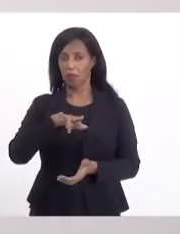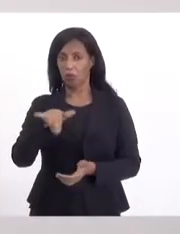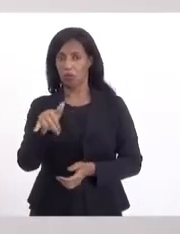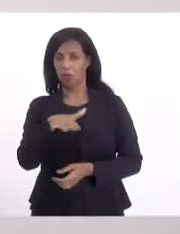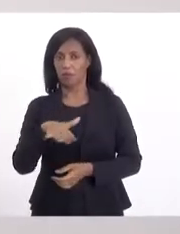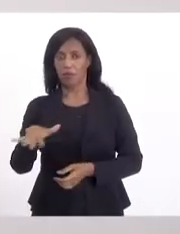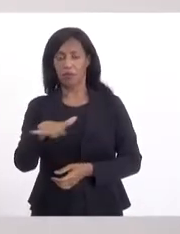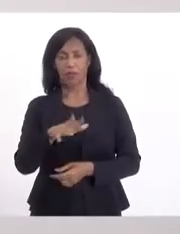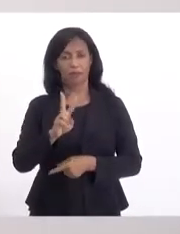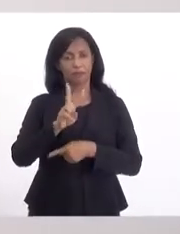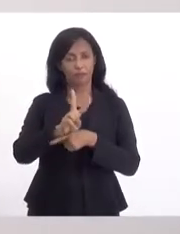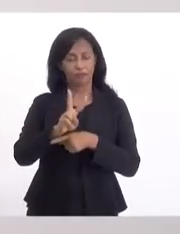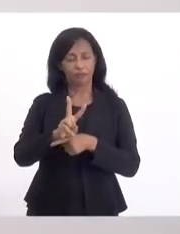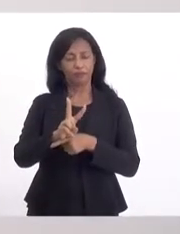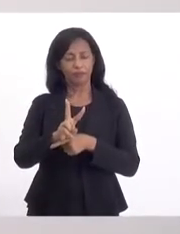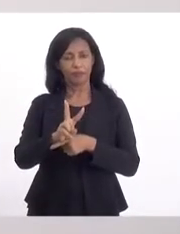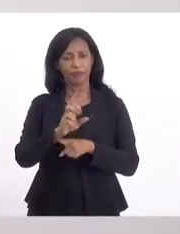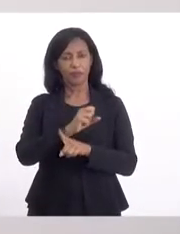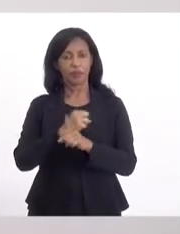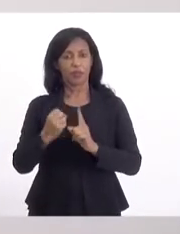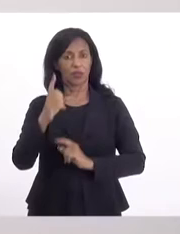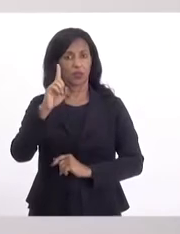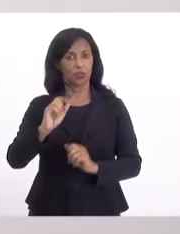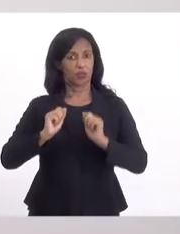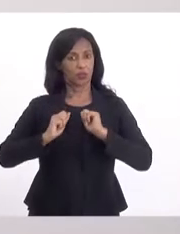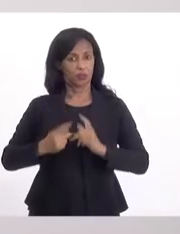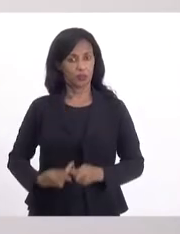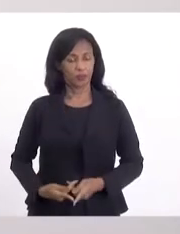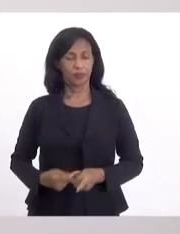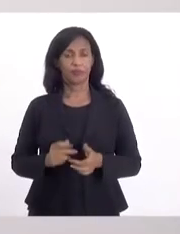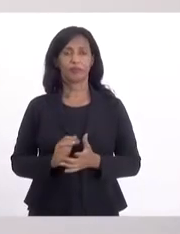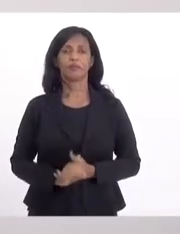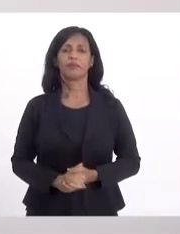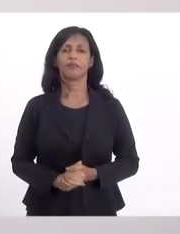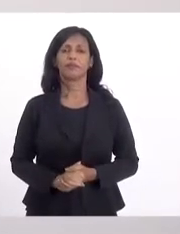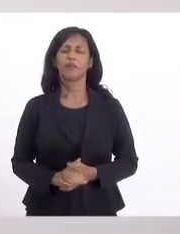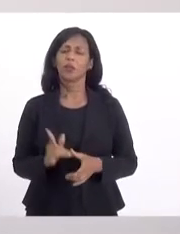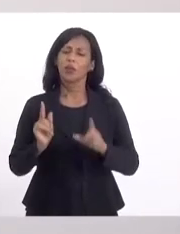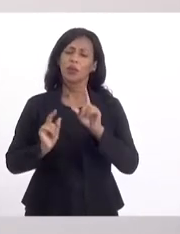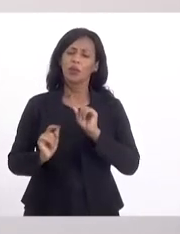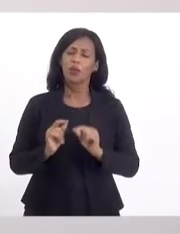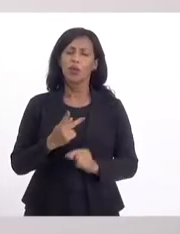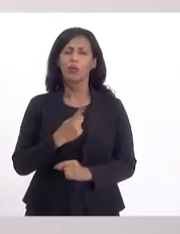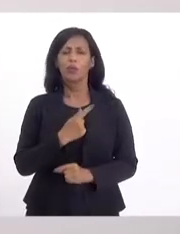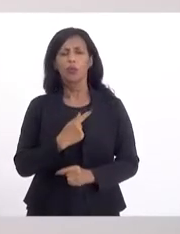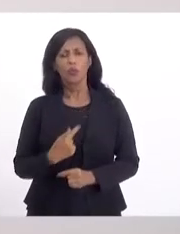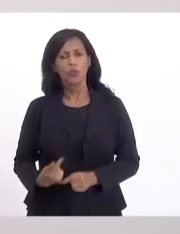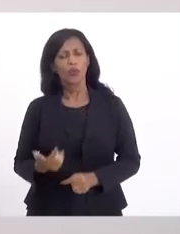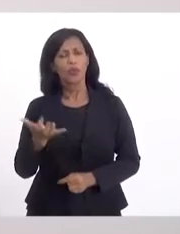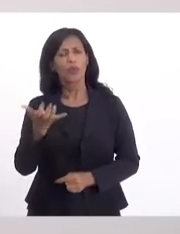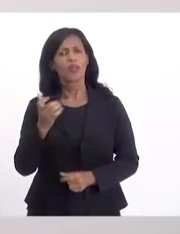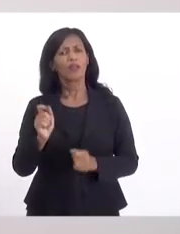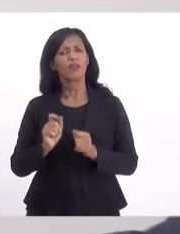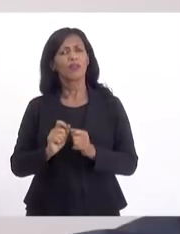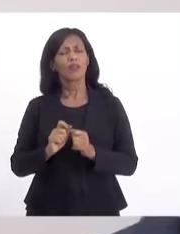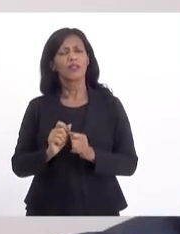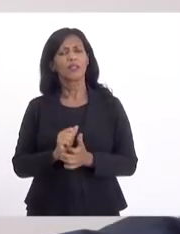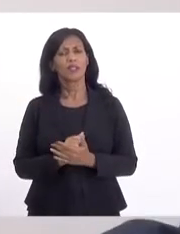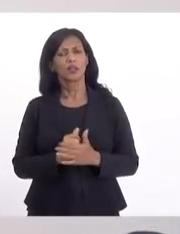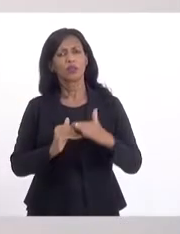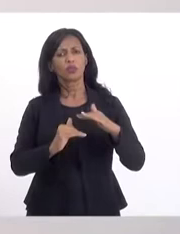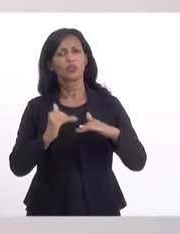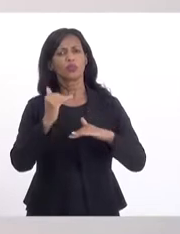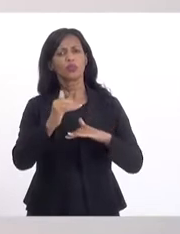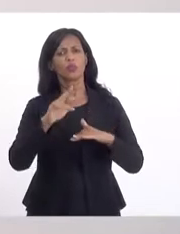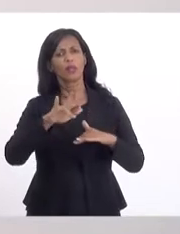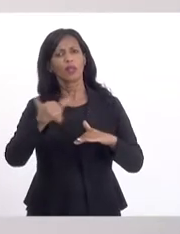área da assistência social e direitos humanos, é o que que o governador pretende fazer com o Supera RJ,